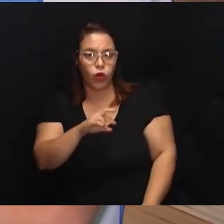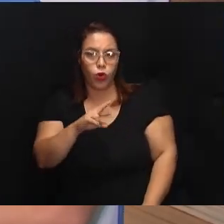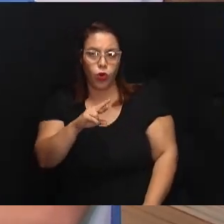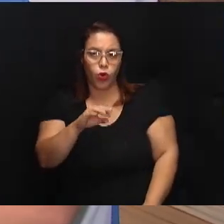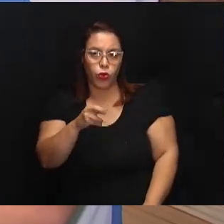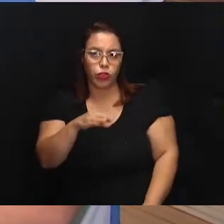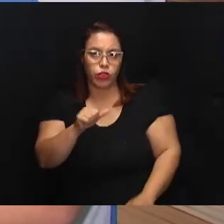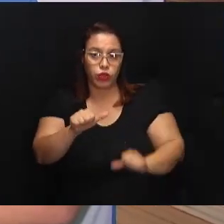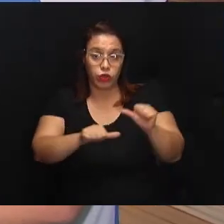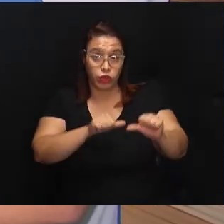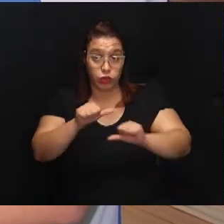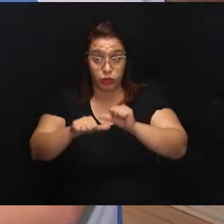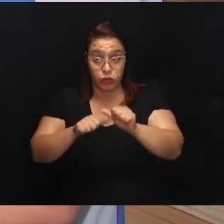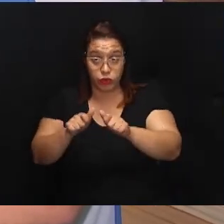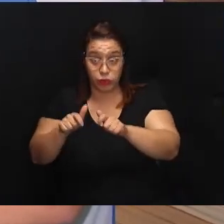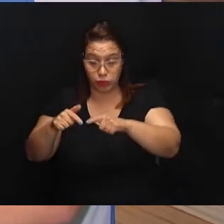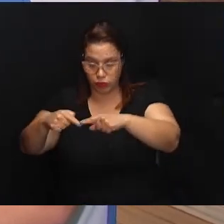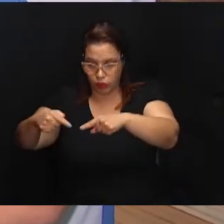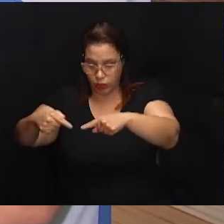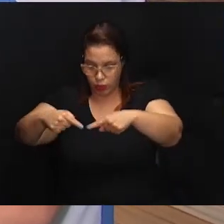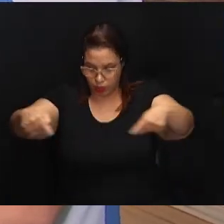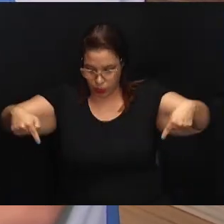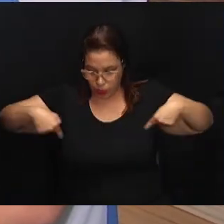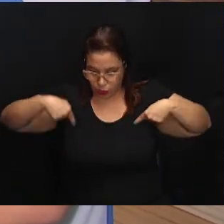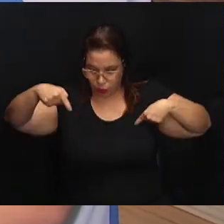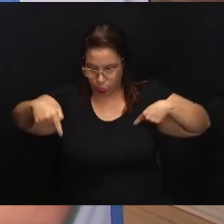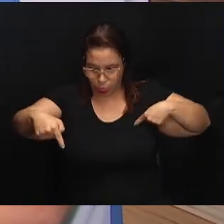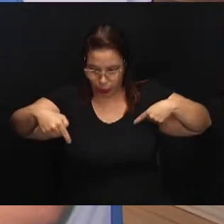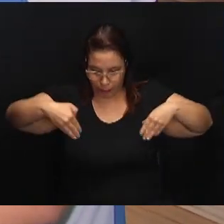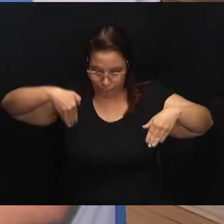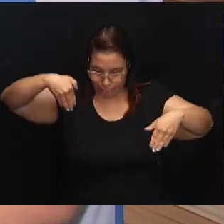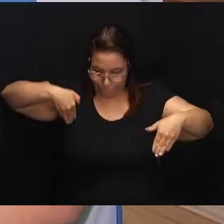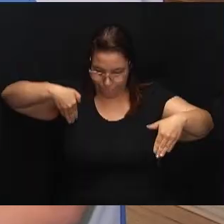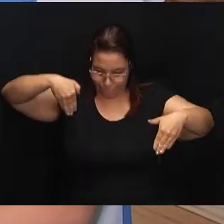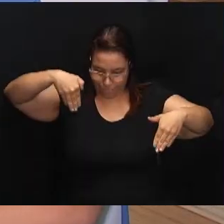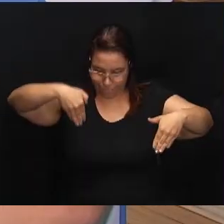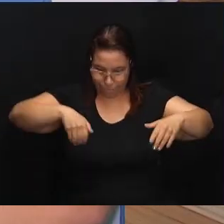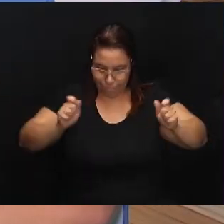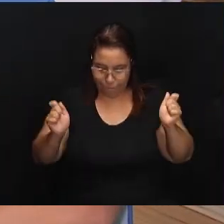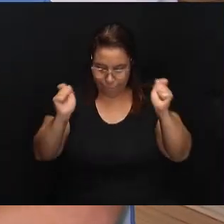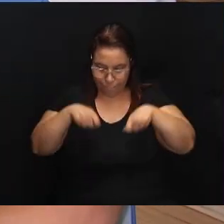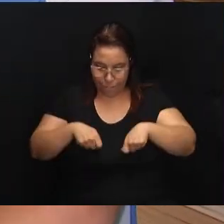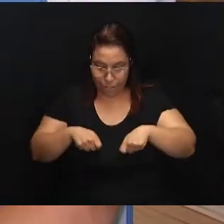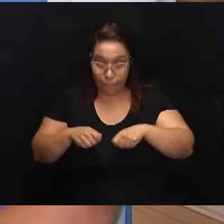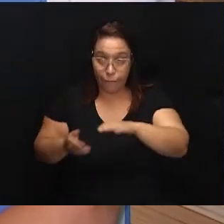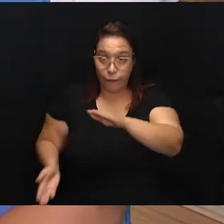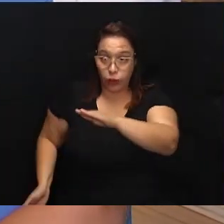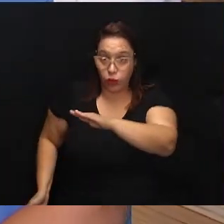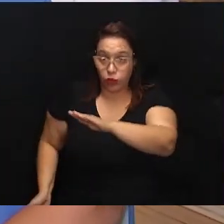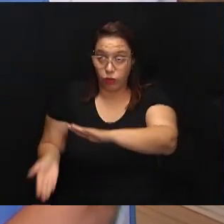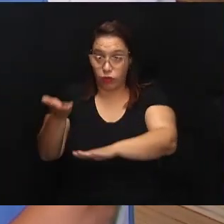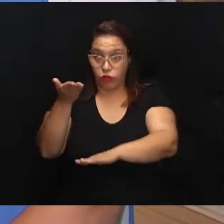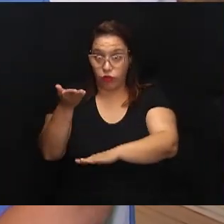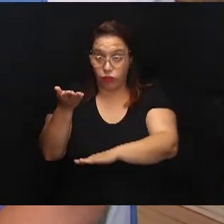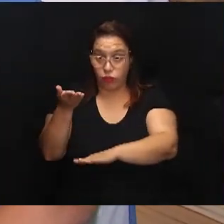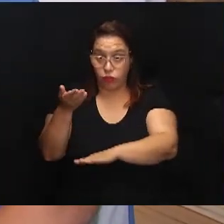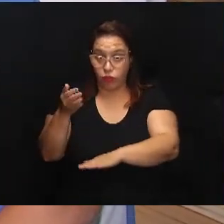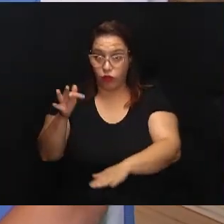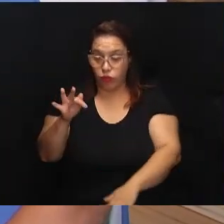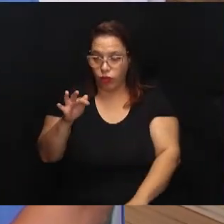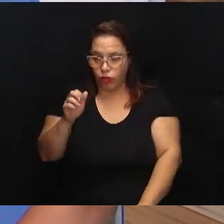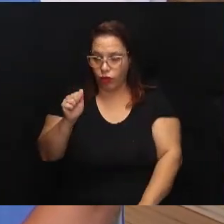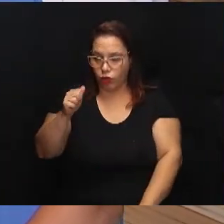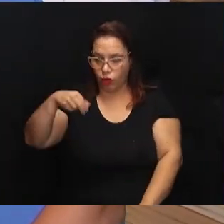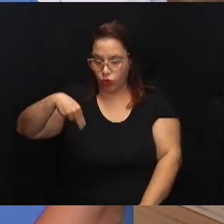jogam, a gente chama, né, pela extremidade. Quando eles estão no fundo, eles têm a possibilidade de atacar bolas de pipe, que são pela fundo